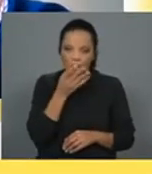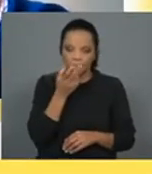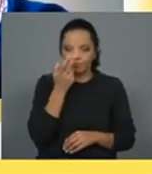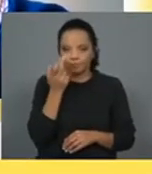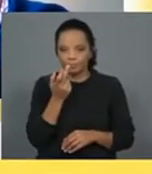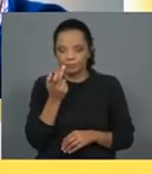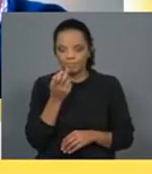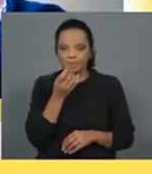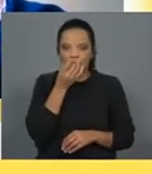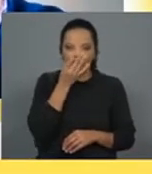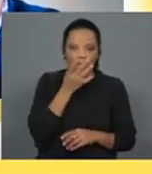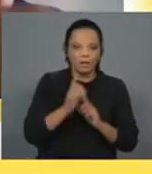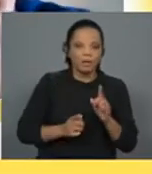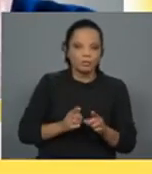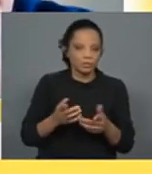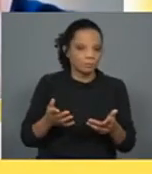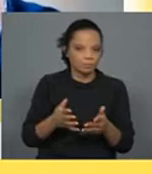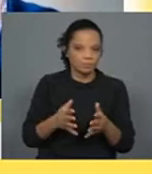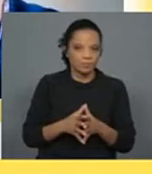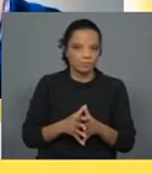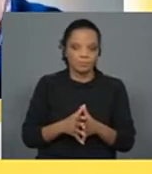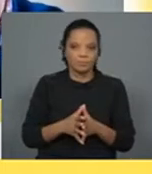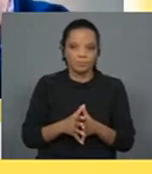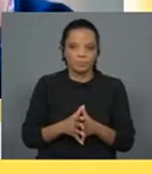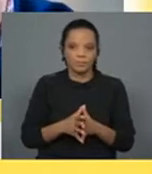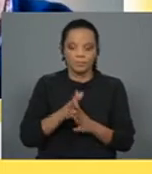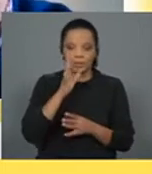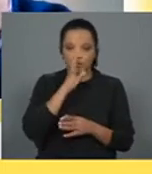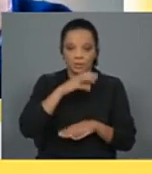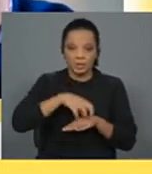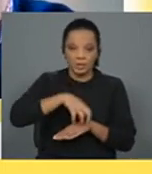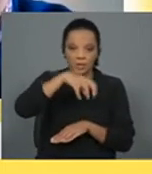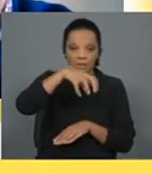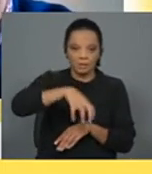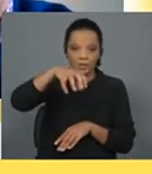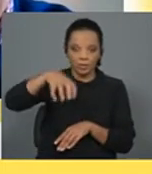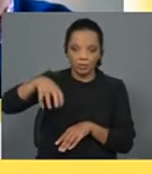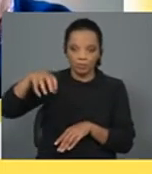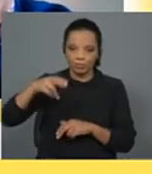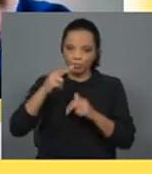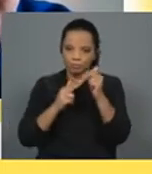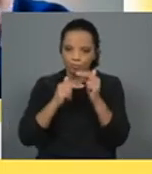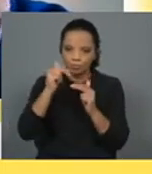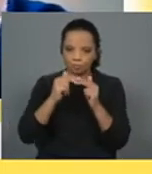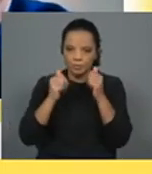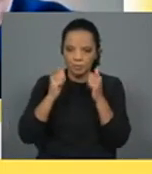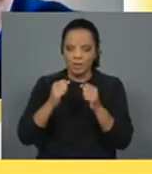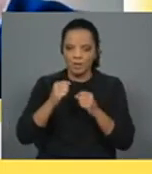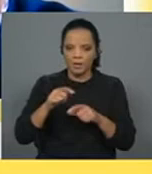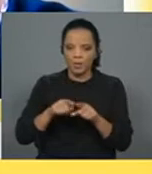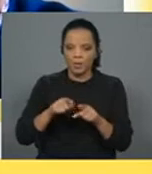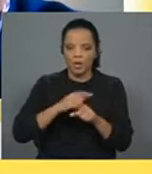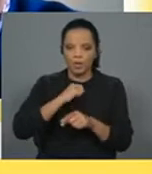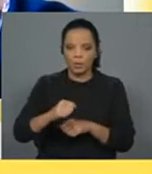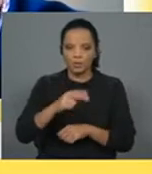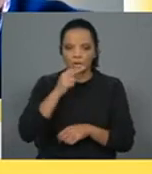A vulnerabilidade, no fundo, significa que se os nossos edifícios forem bem feitos para resistir a sismos e